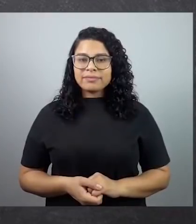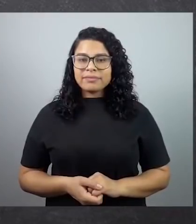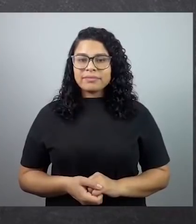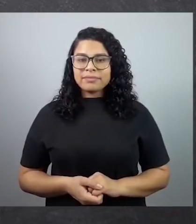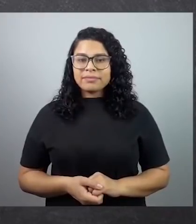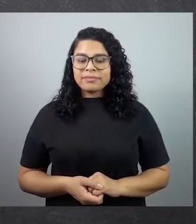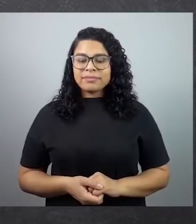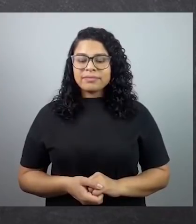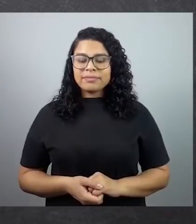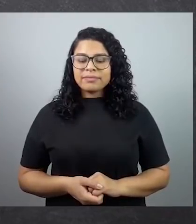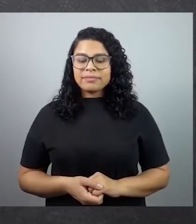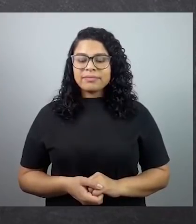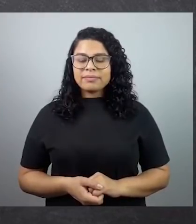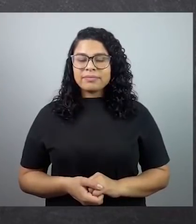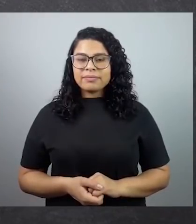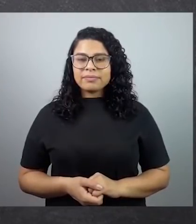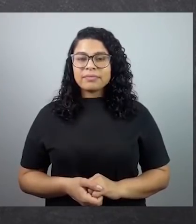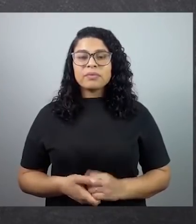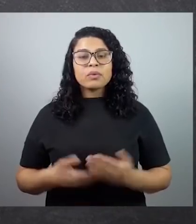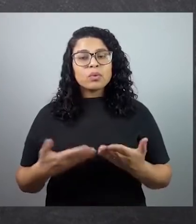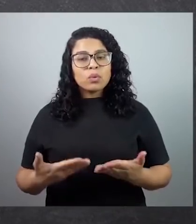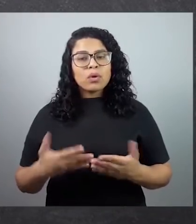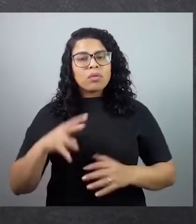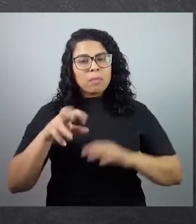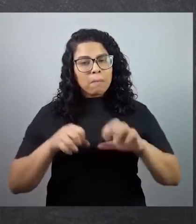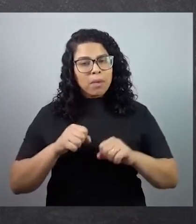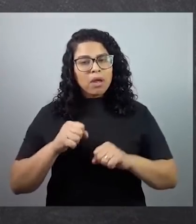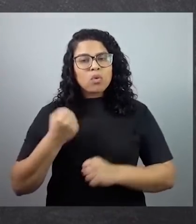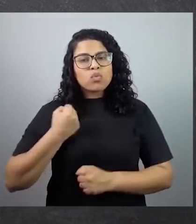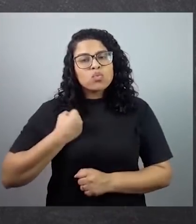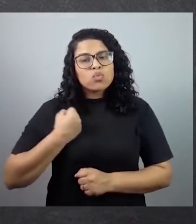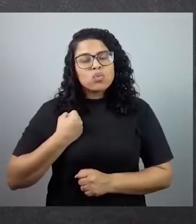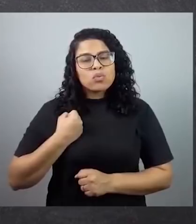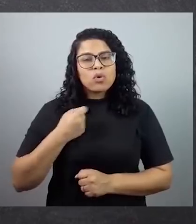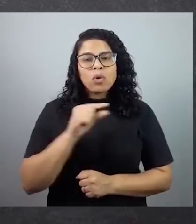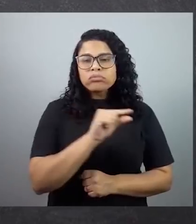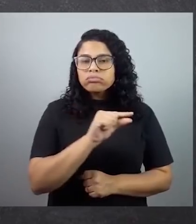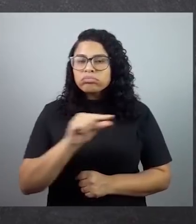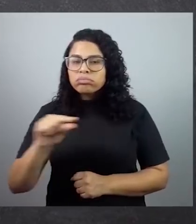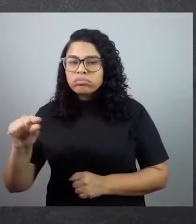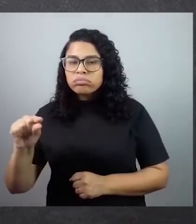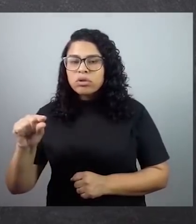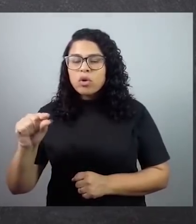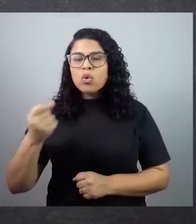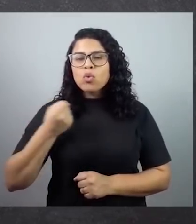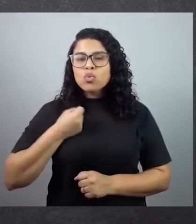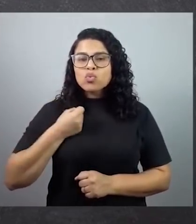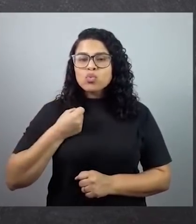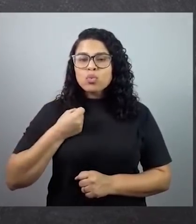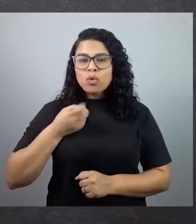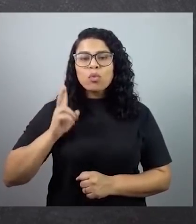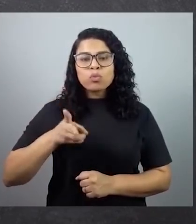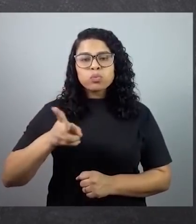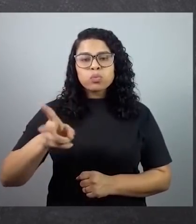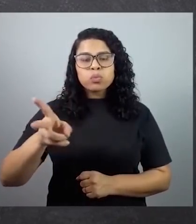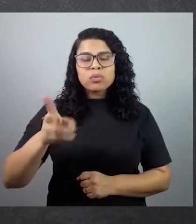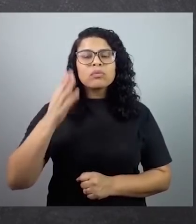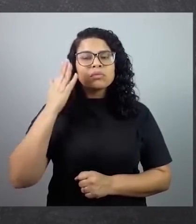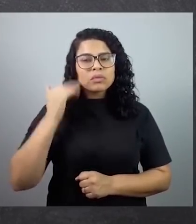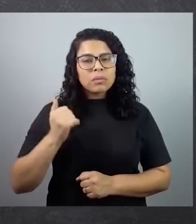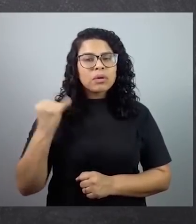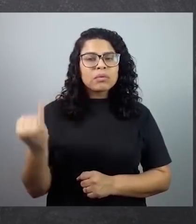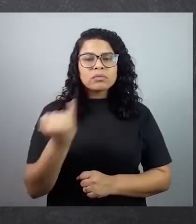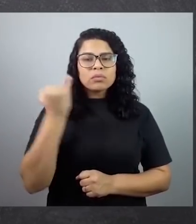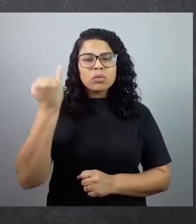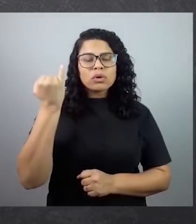Quando nós colocamos estes números na reta, nós vamos obter a reta numerada, o que nós já